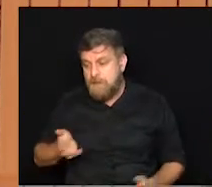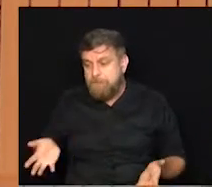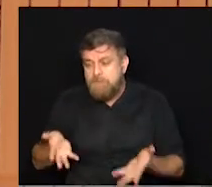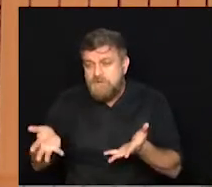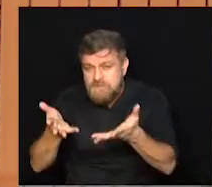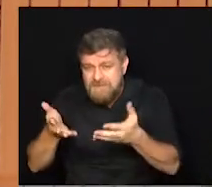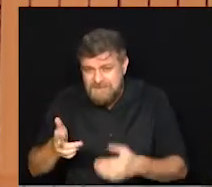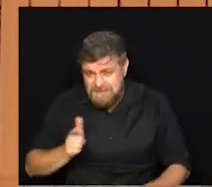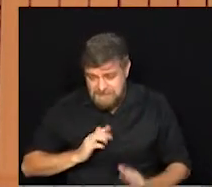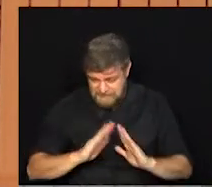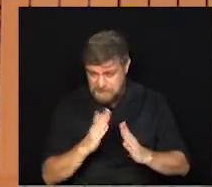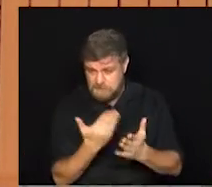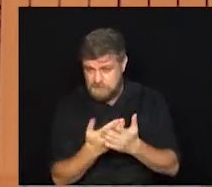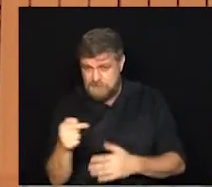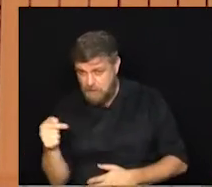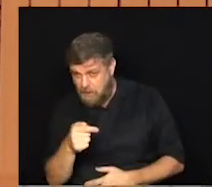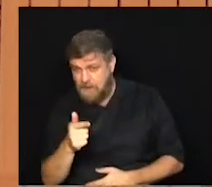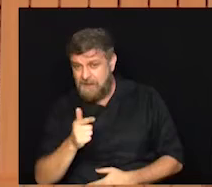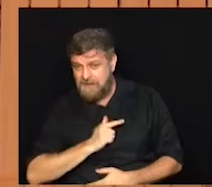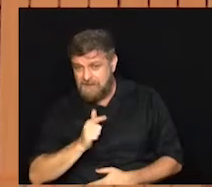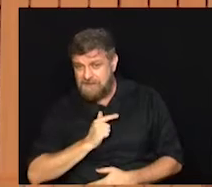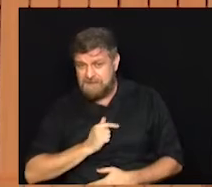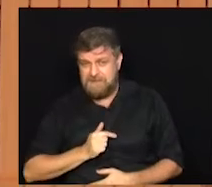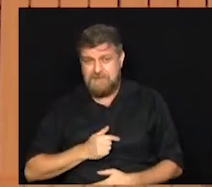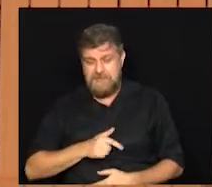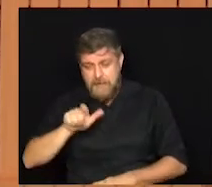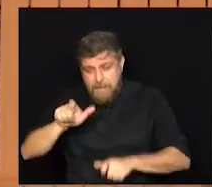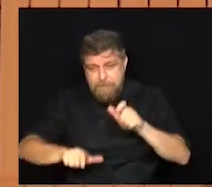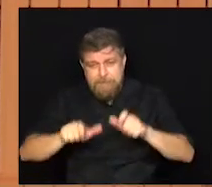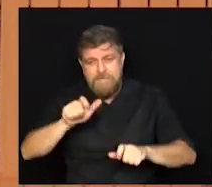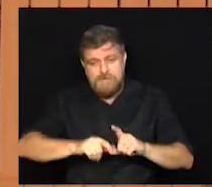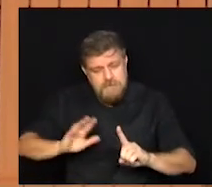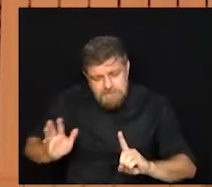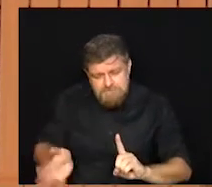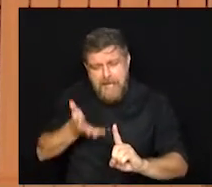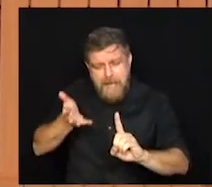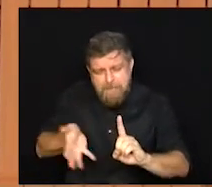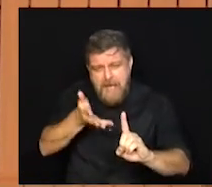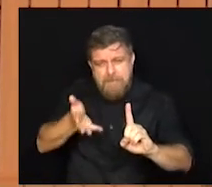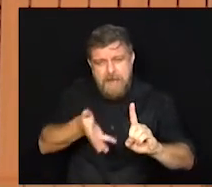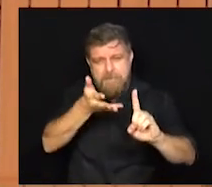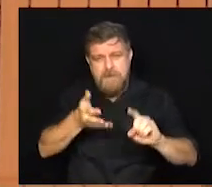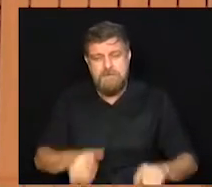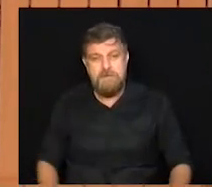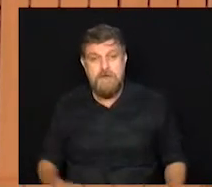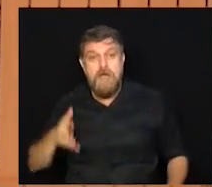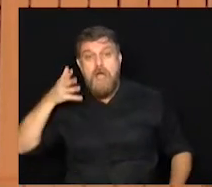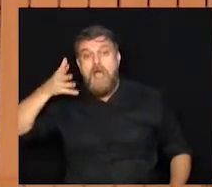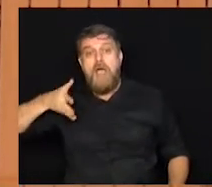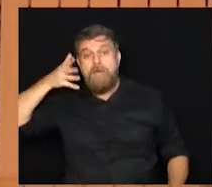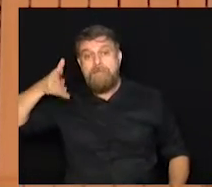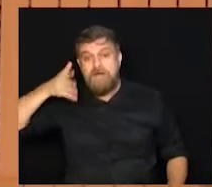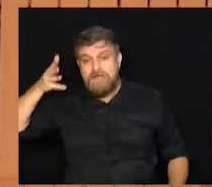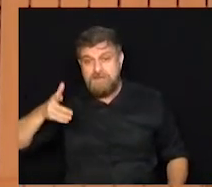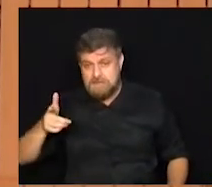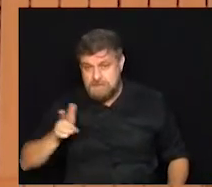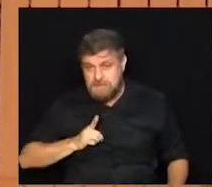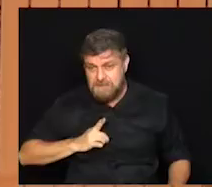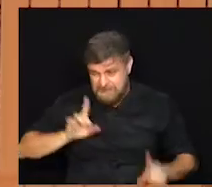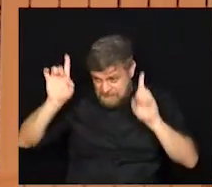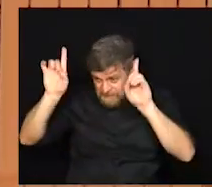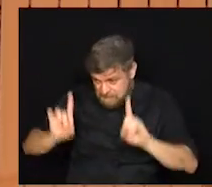Quantas escolas hoje tem de motivacional, de pessoas na sociedade hoje que dá palestra motivacional, deficiente